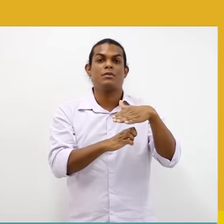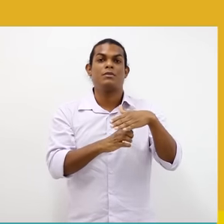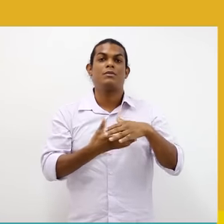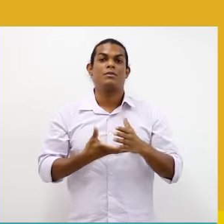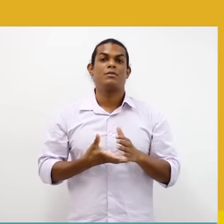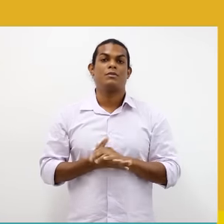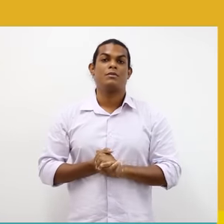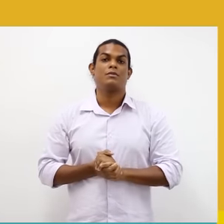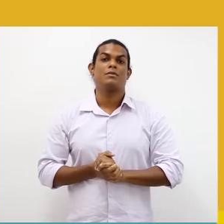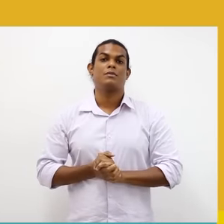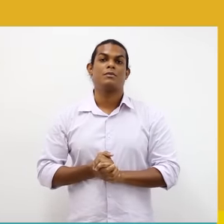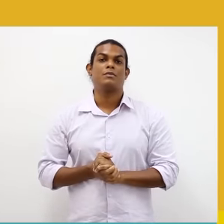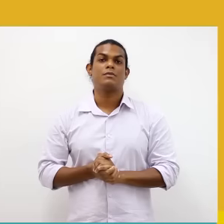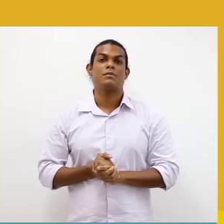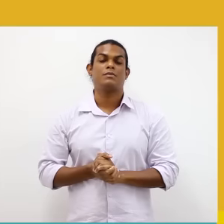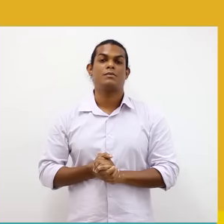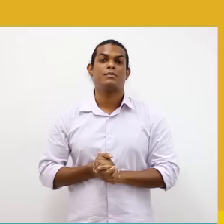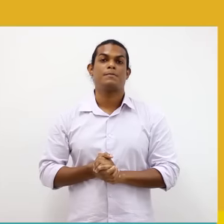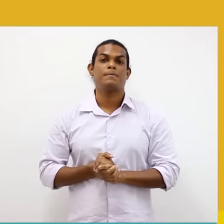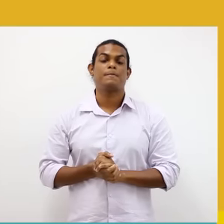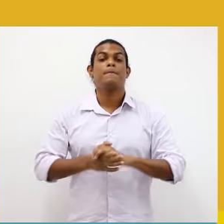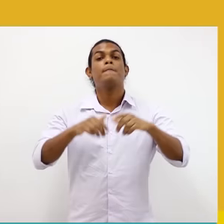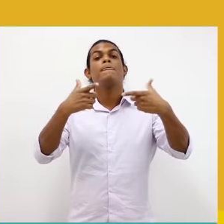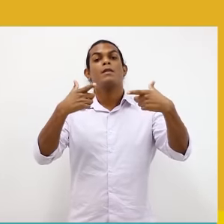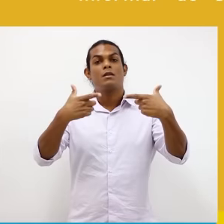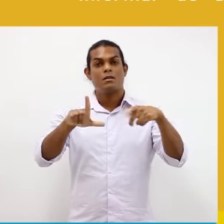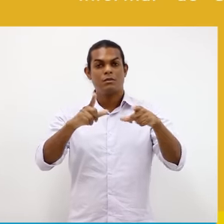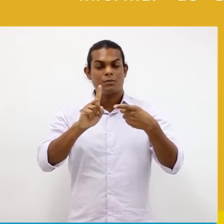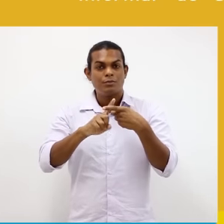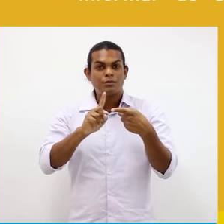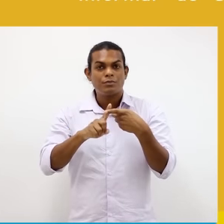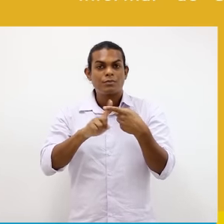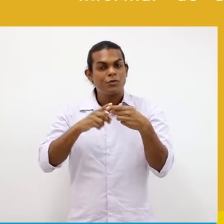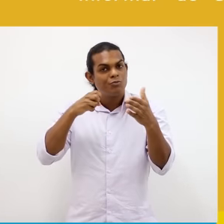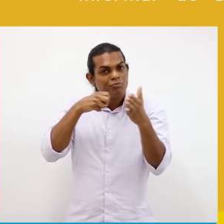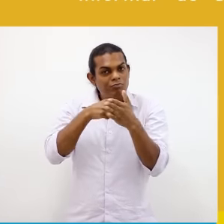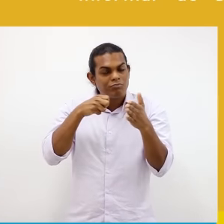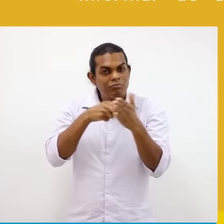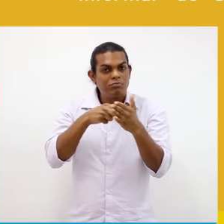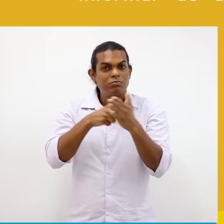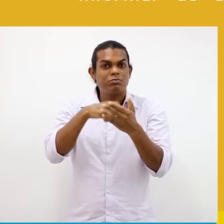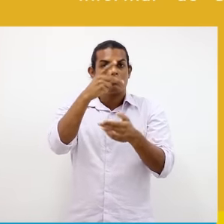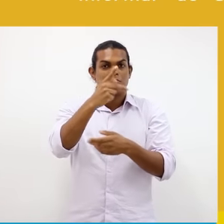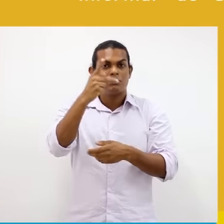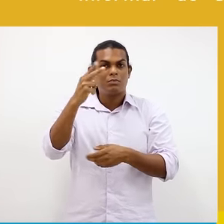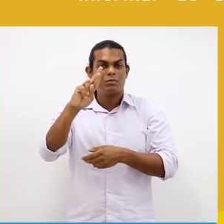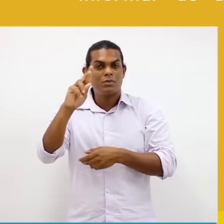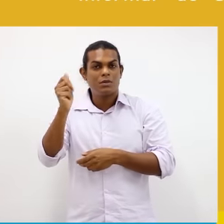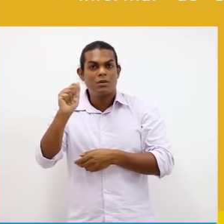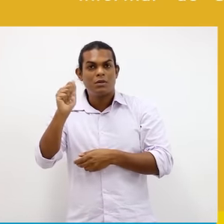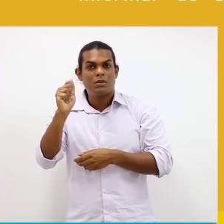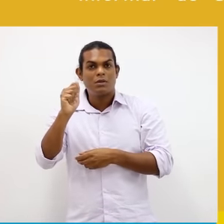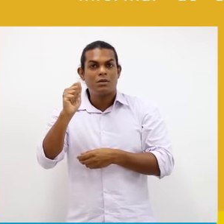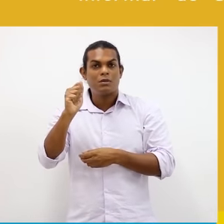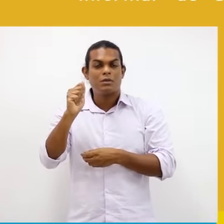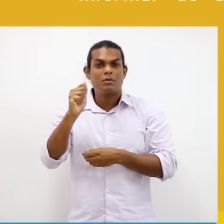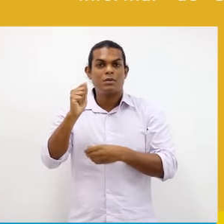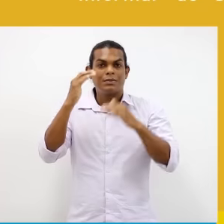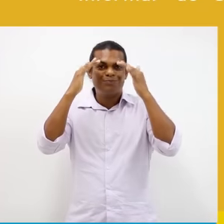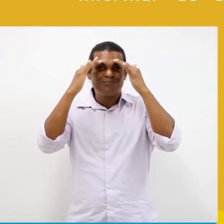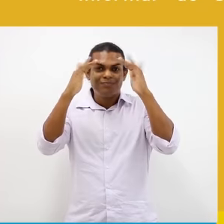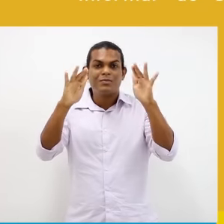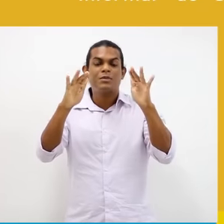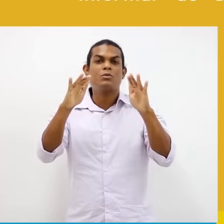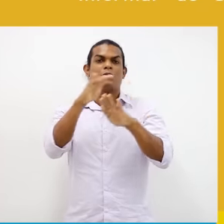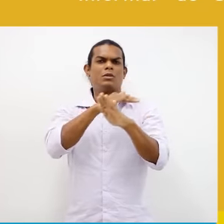isso. Já para o trabalhador, obriga-o, a própria PPRA, a colaborar e participar com a implementação